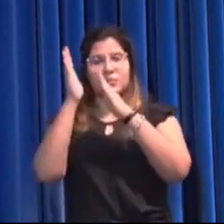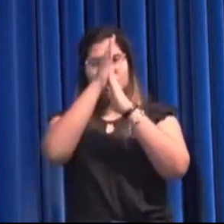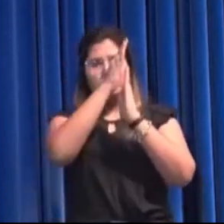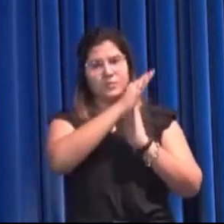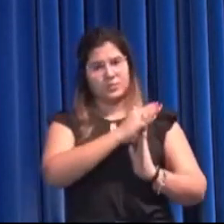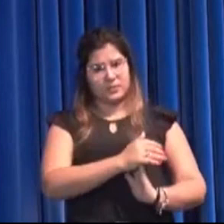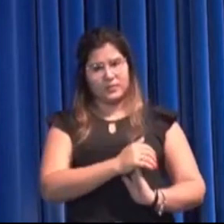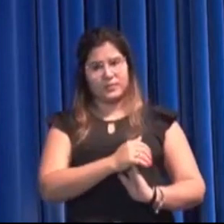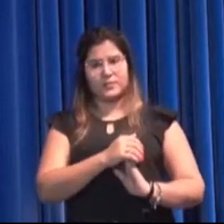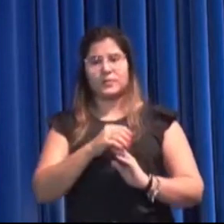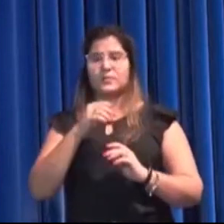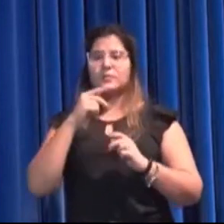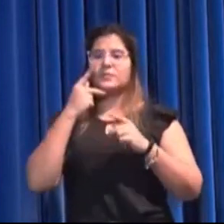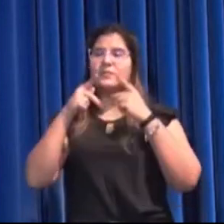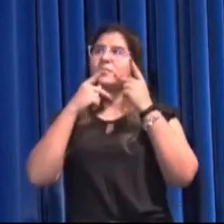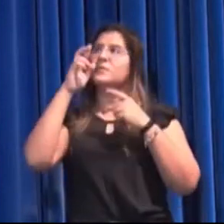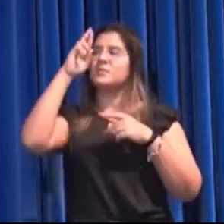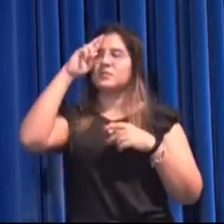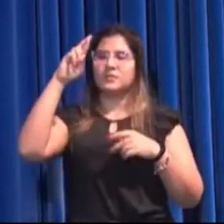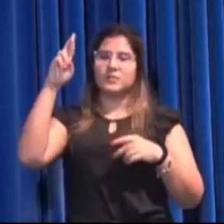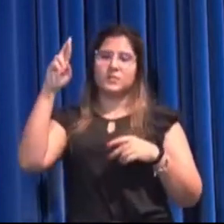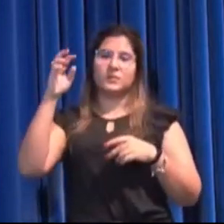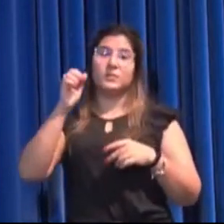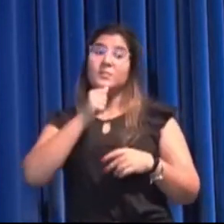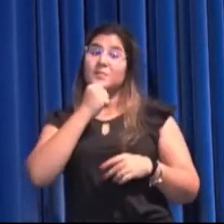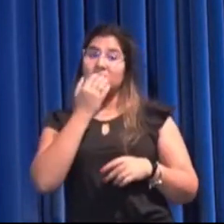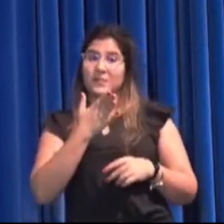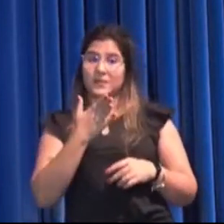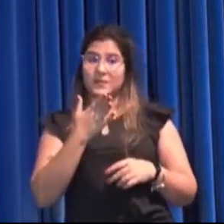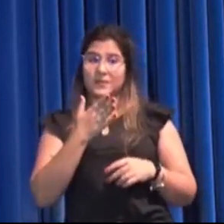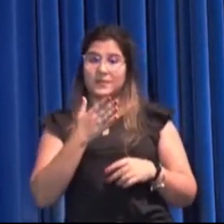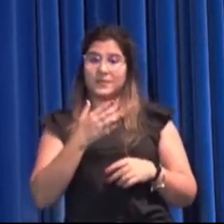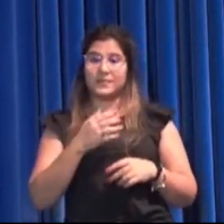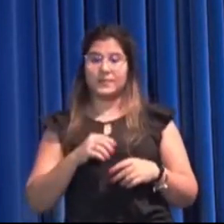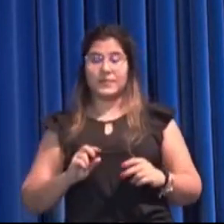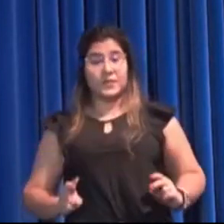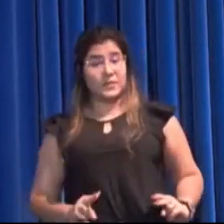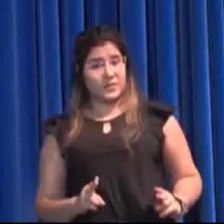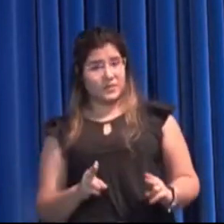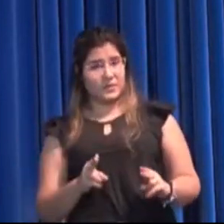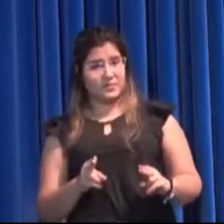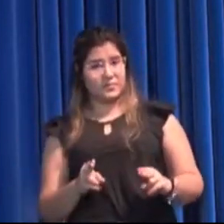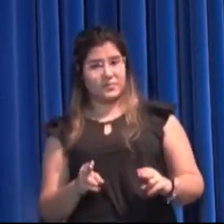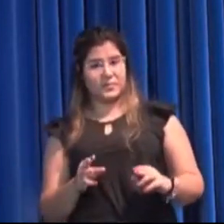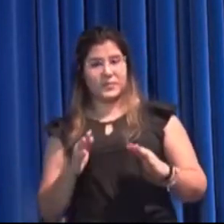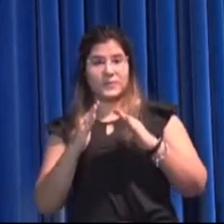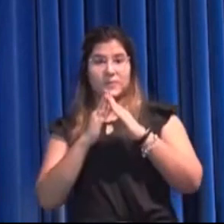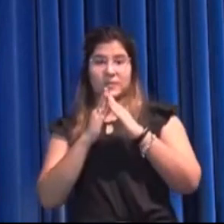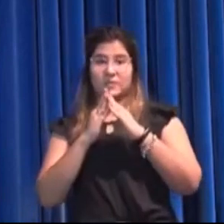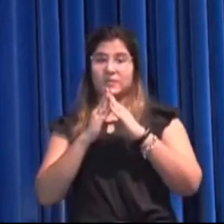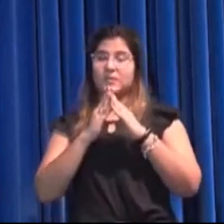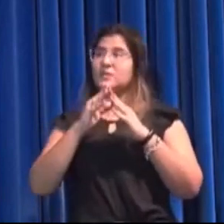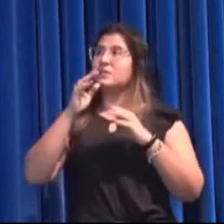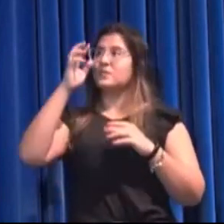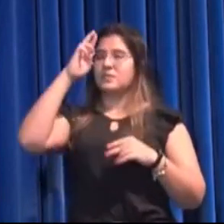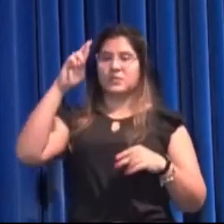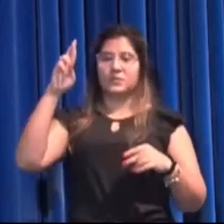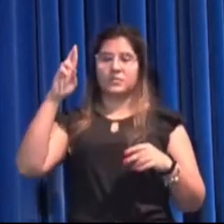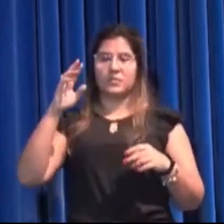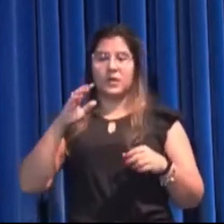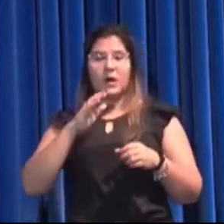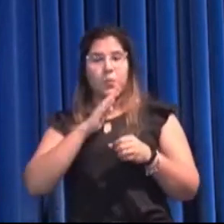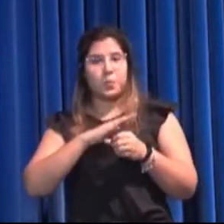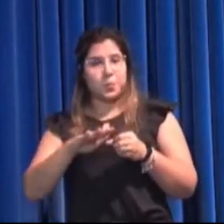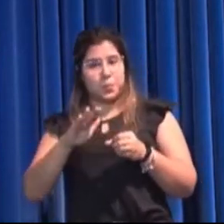sua benignidade durava para sempre, a casa do Senhor se encheu com uma nuvem. Está no verso 13. E